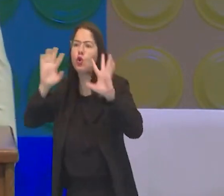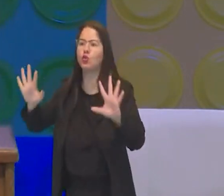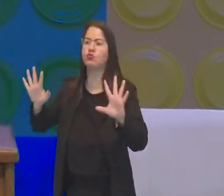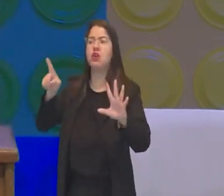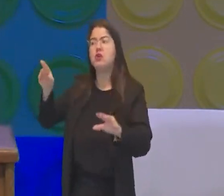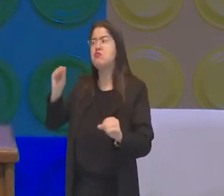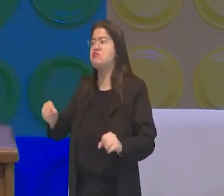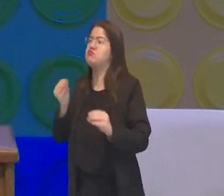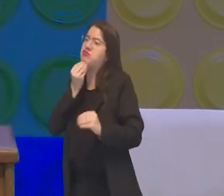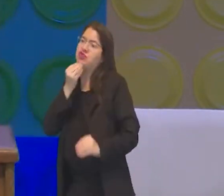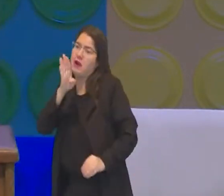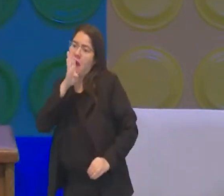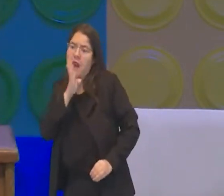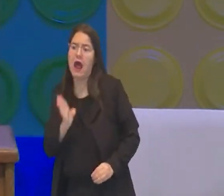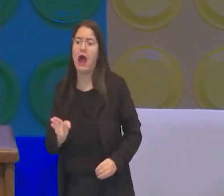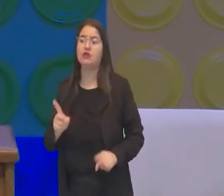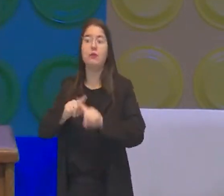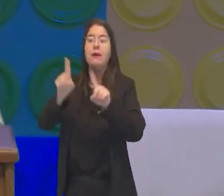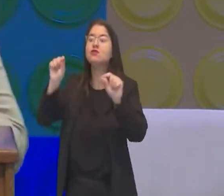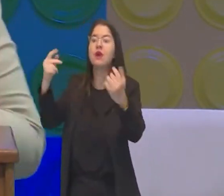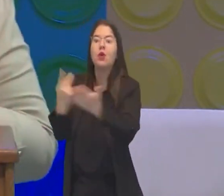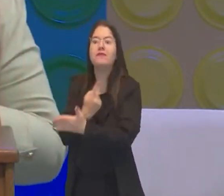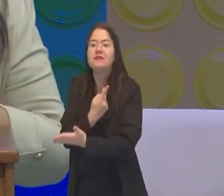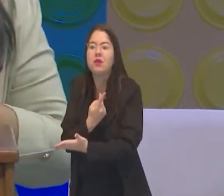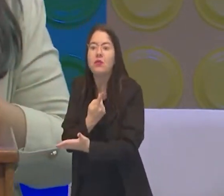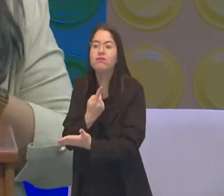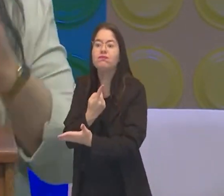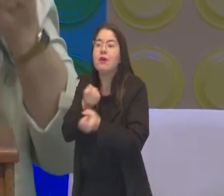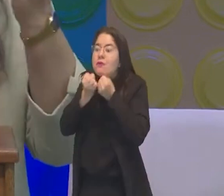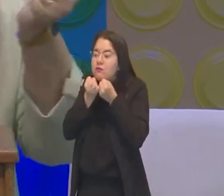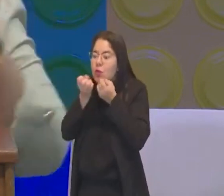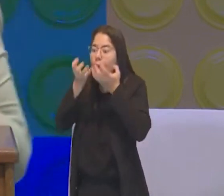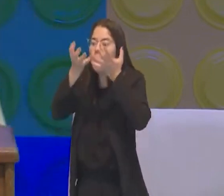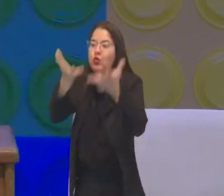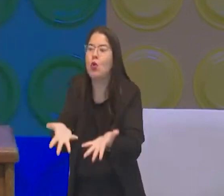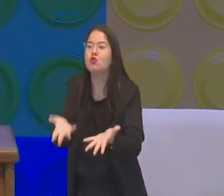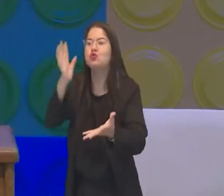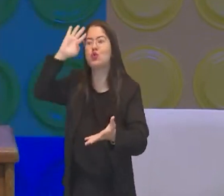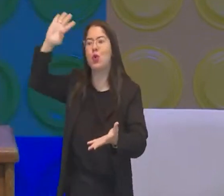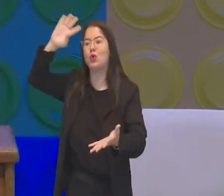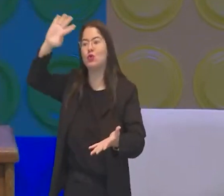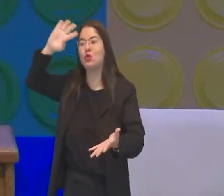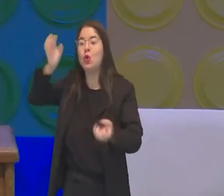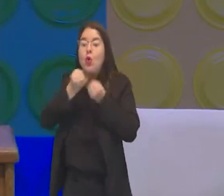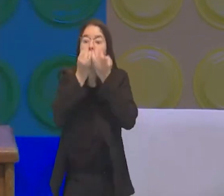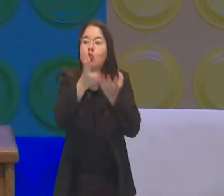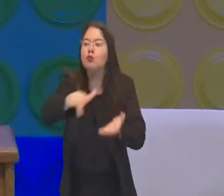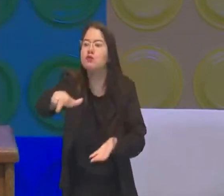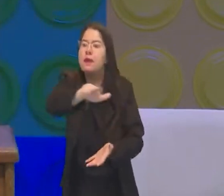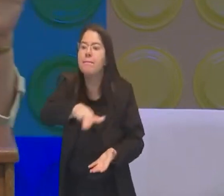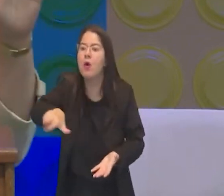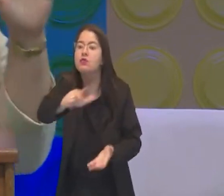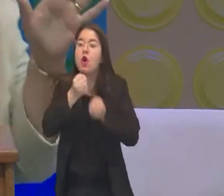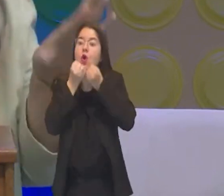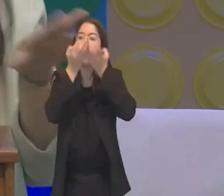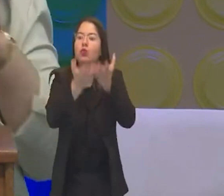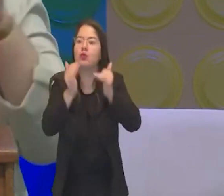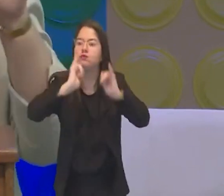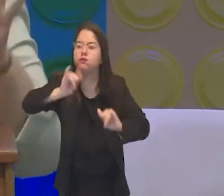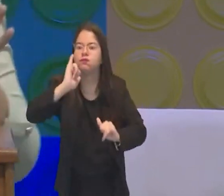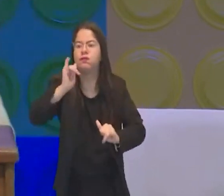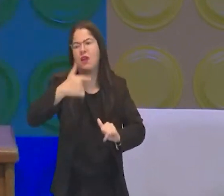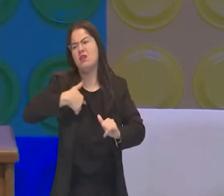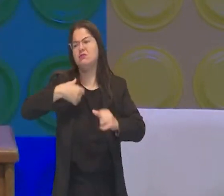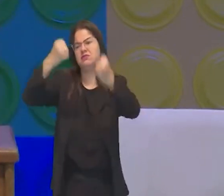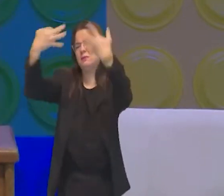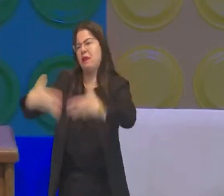calado, falar só para o papai, mas não. Resolveu falar para quem? Para os irmãos. Foi lá e contou o sonho, que eu não vou